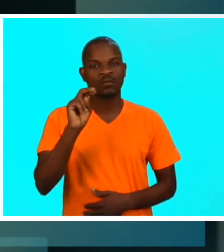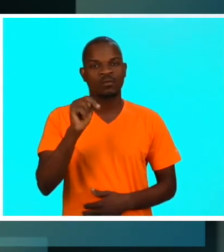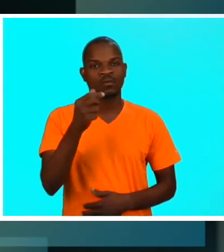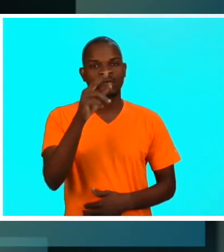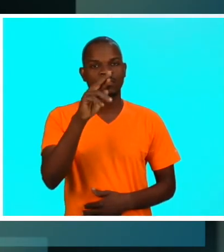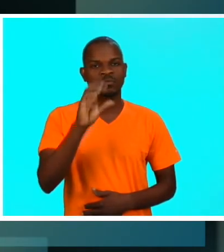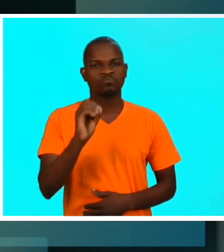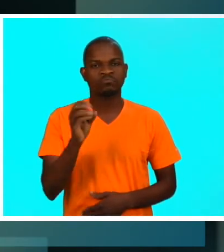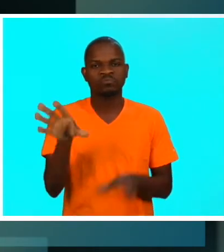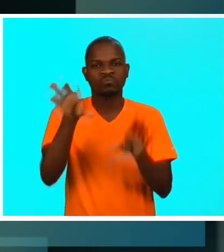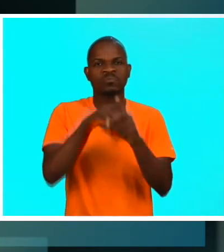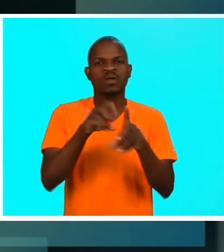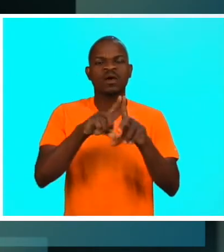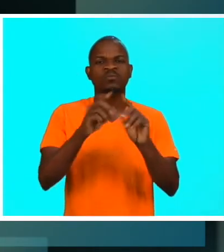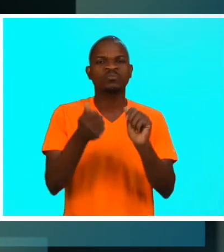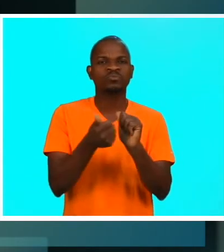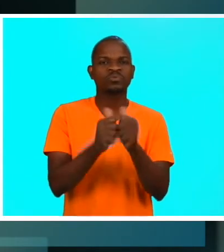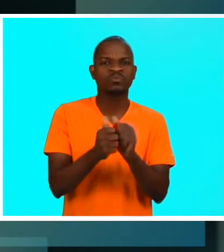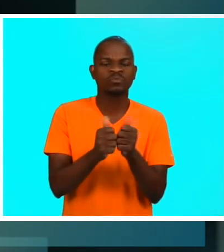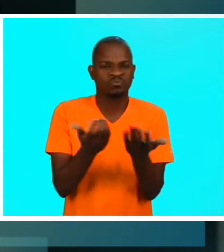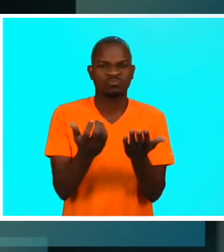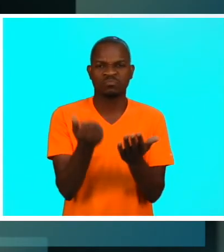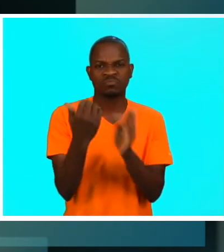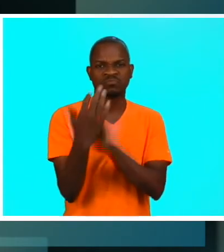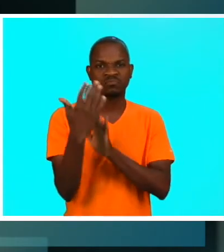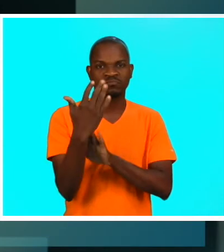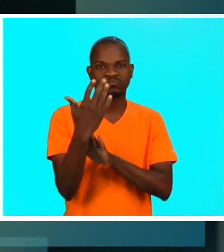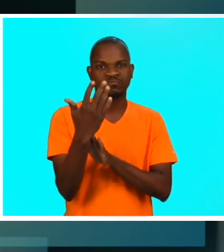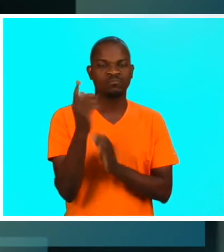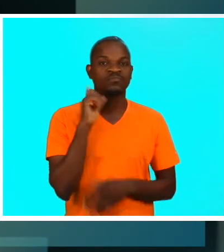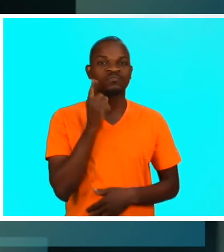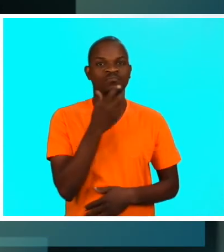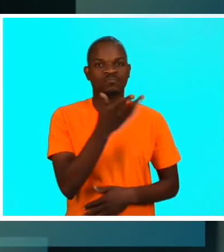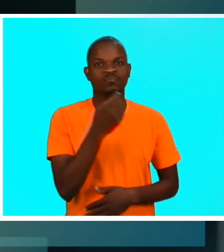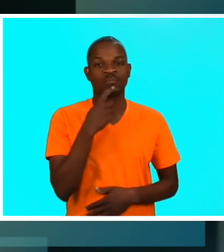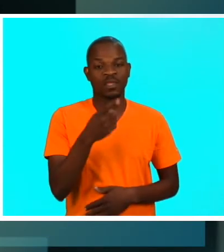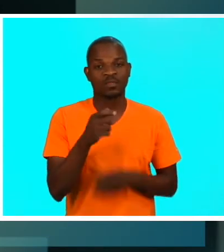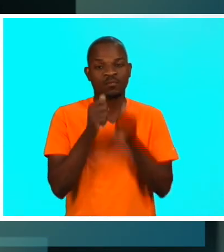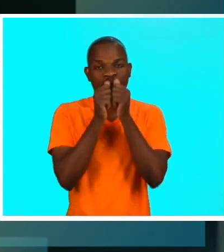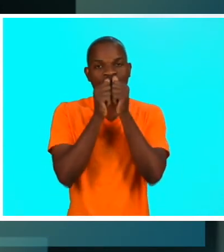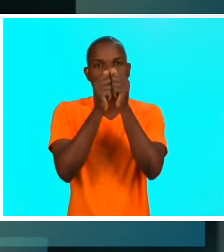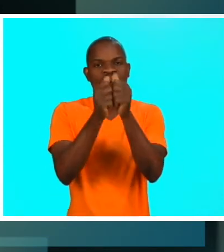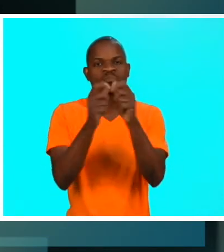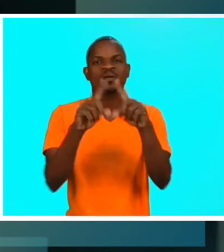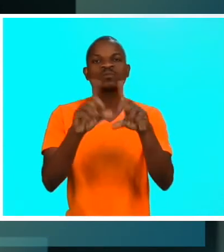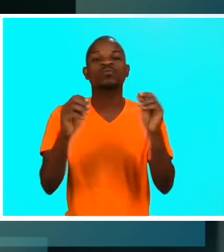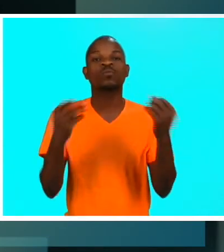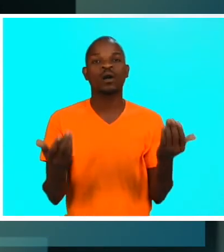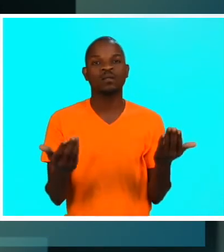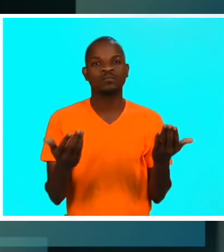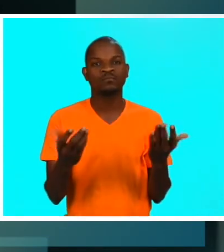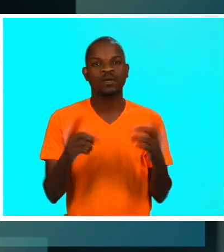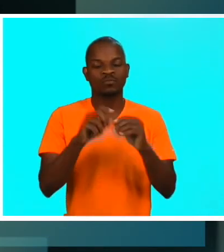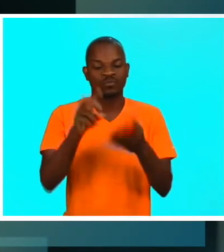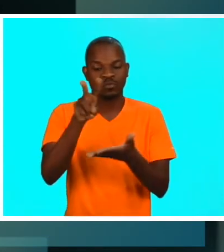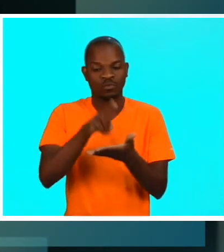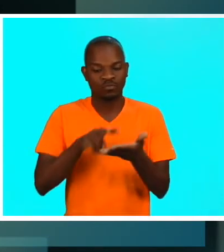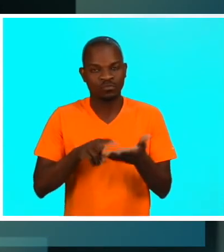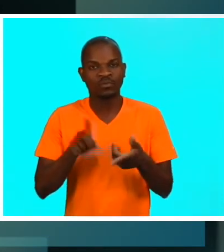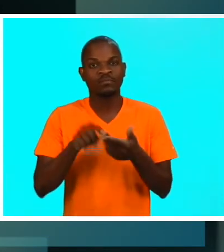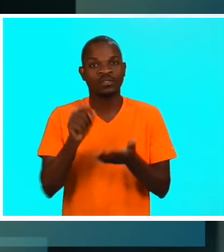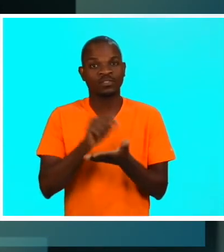envolvido alguma modalidade? Vamos explicar um pouco. Bom, estes troféus, estes, é para o concurso de leitura